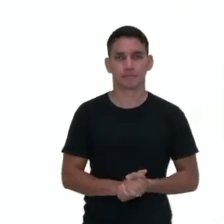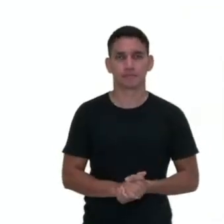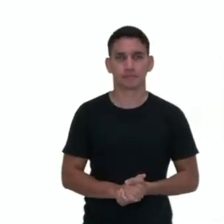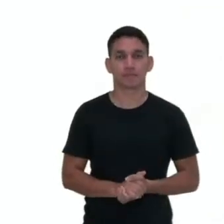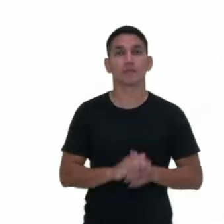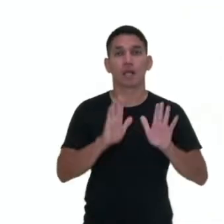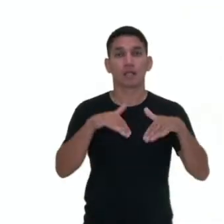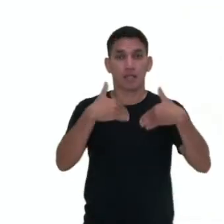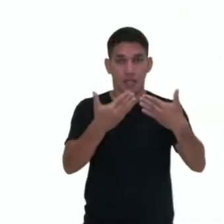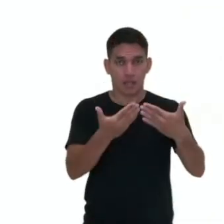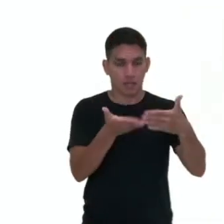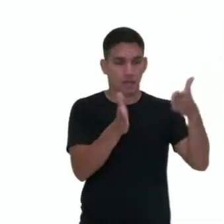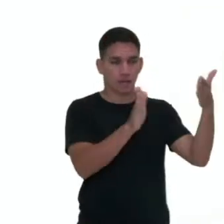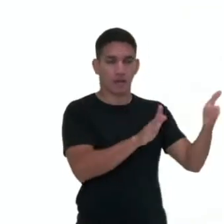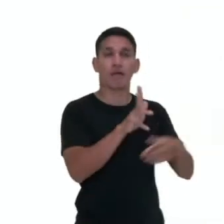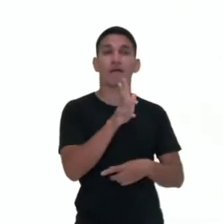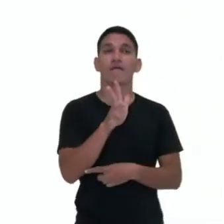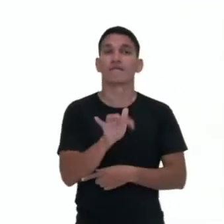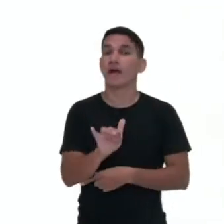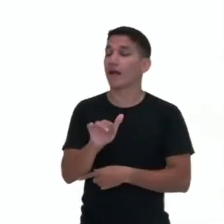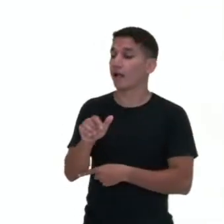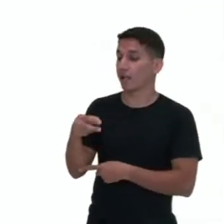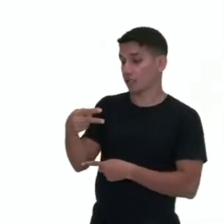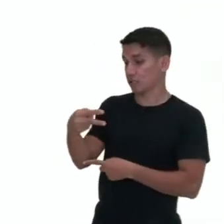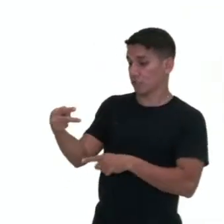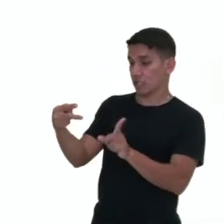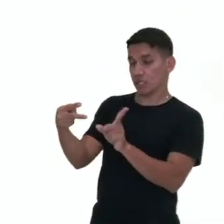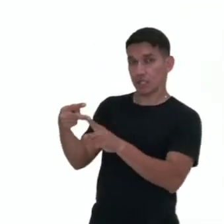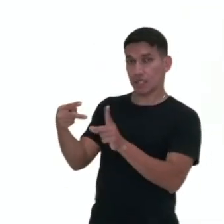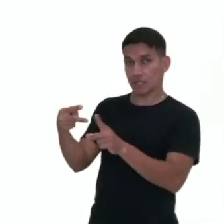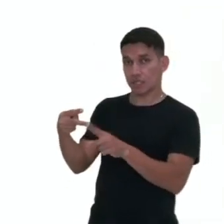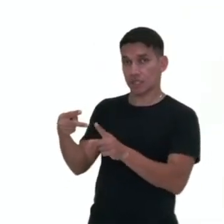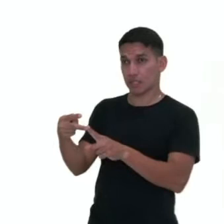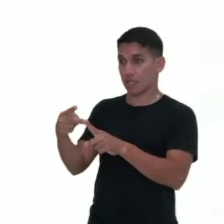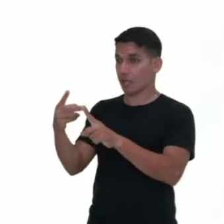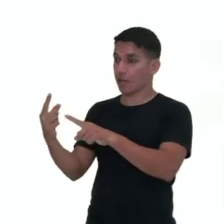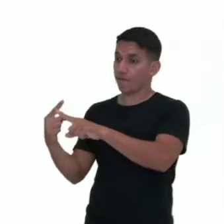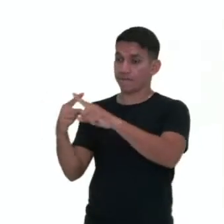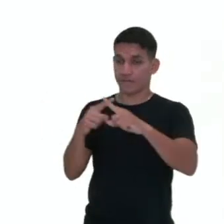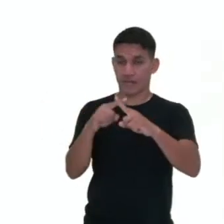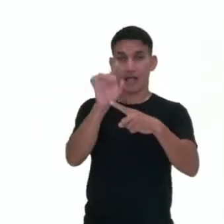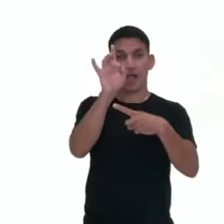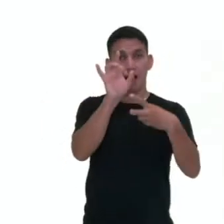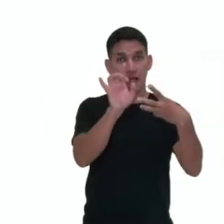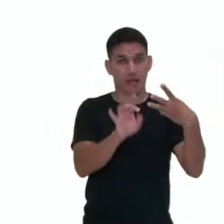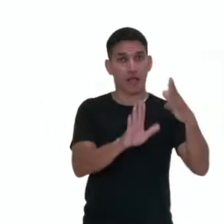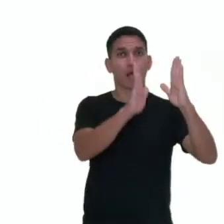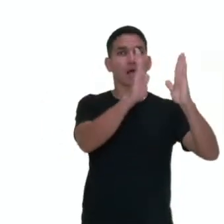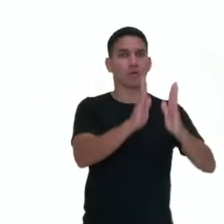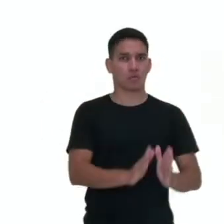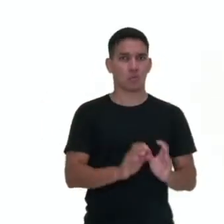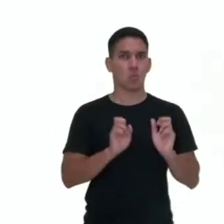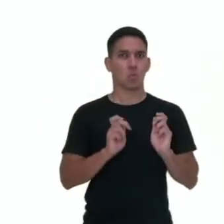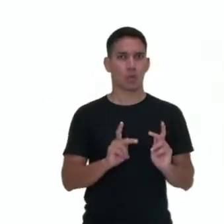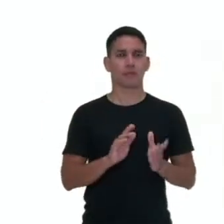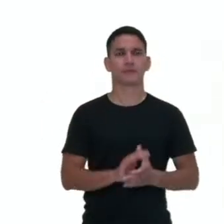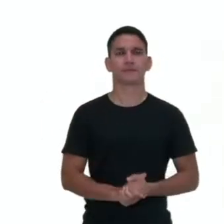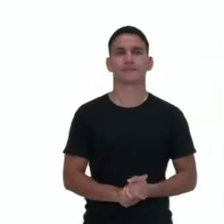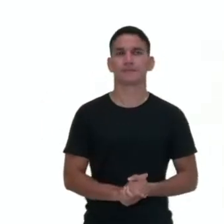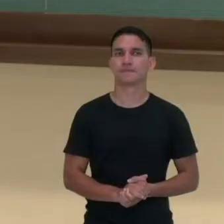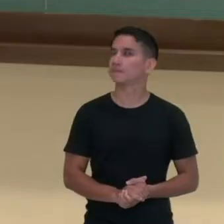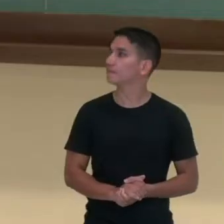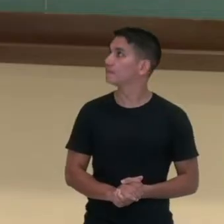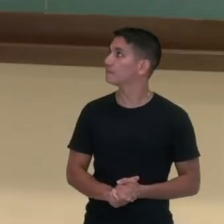Na sequência, vou multiplicar cada elemento da segunda linha por cada elemento aqui da primeira